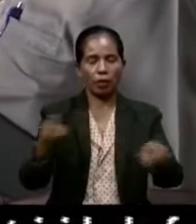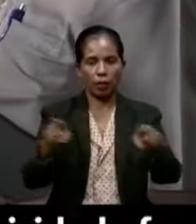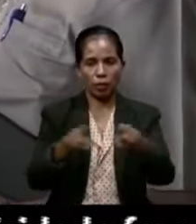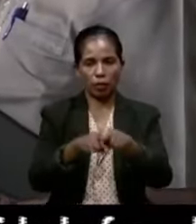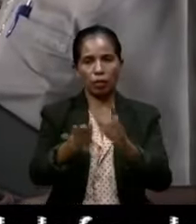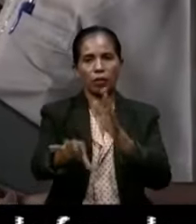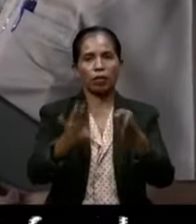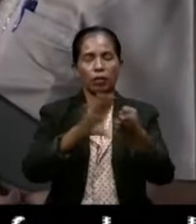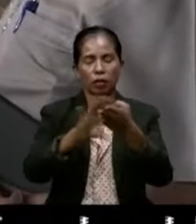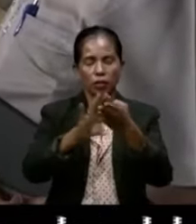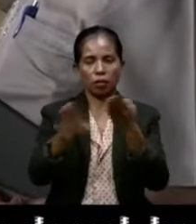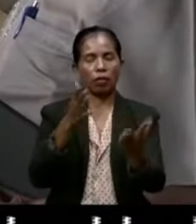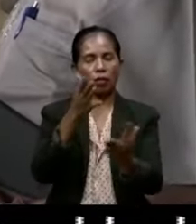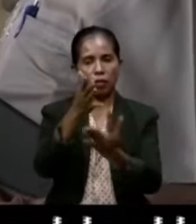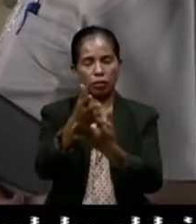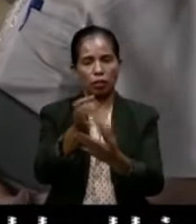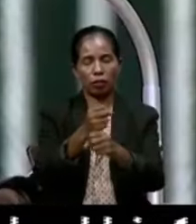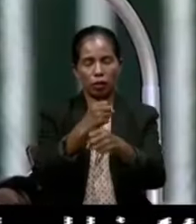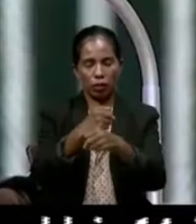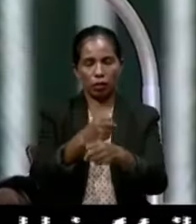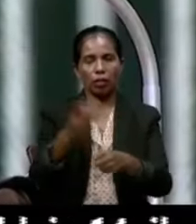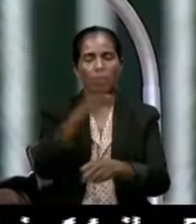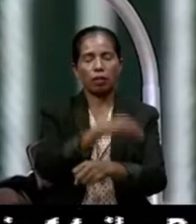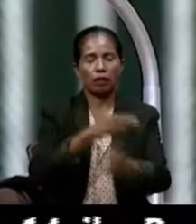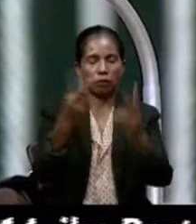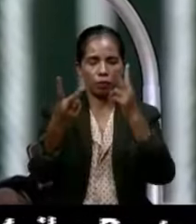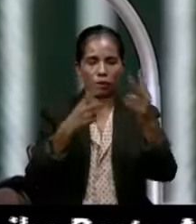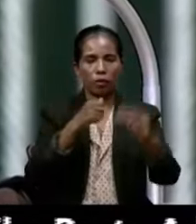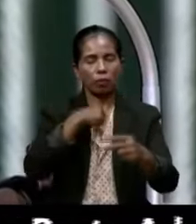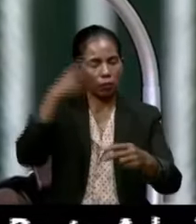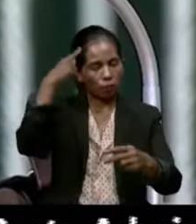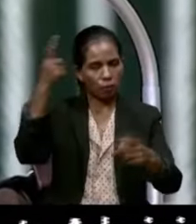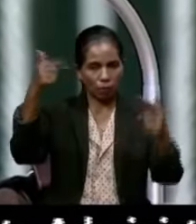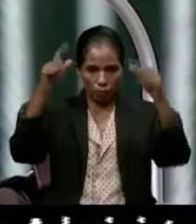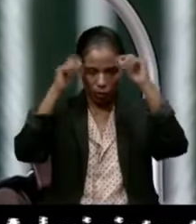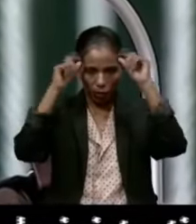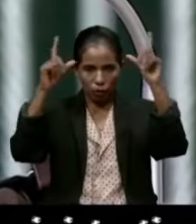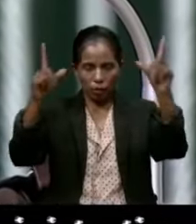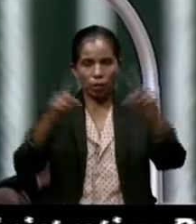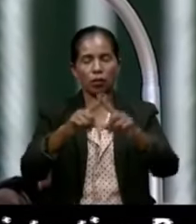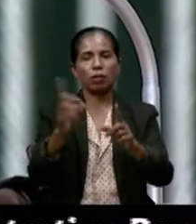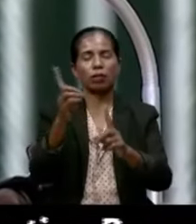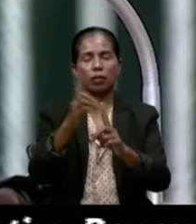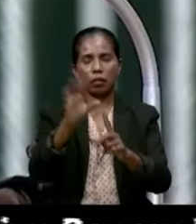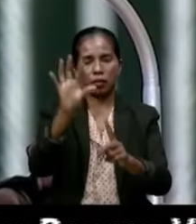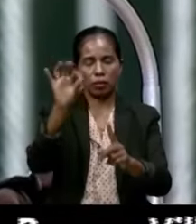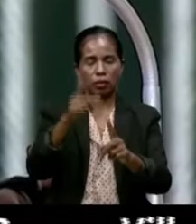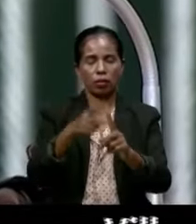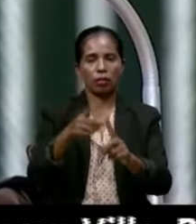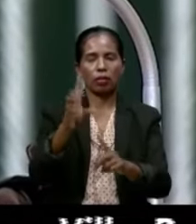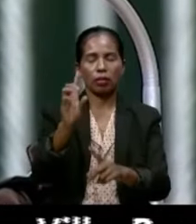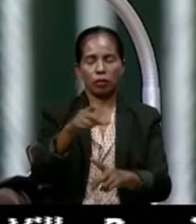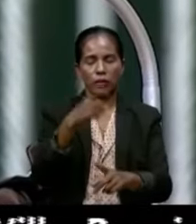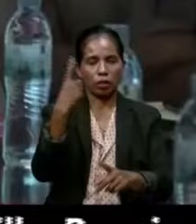ho di hetan kartau na sesu atu bele halo cobertura durante visita Papa Francisco nian mai Timor Leste usi loron sia toron san lu